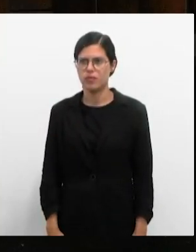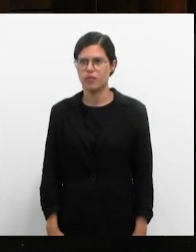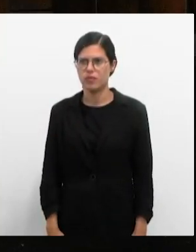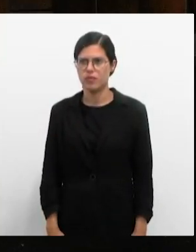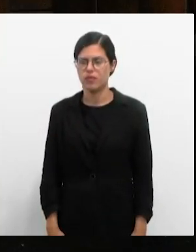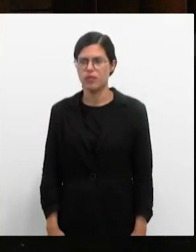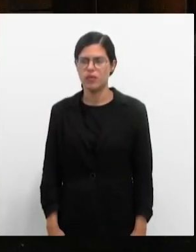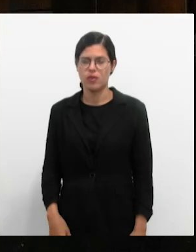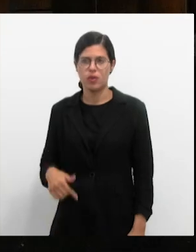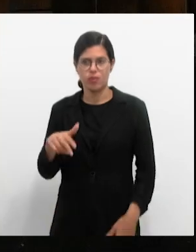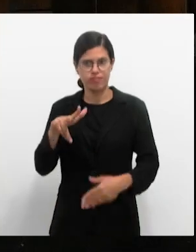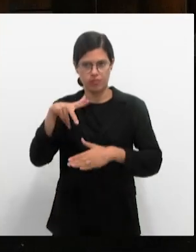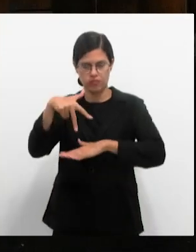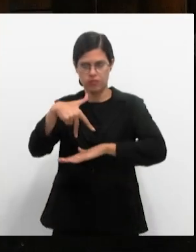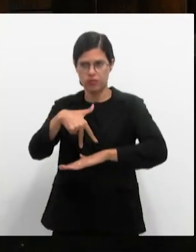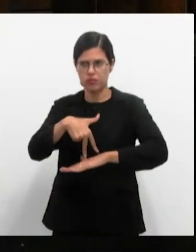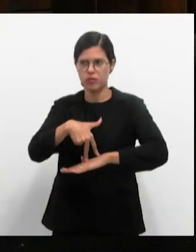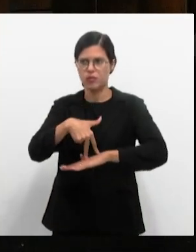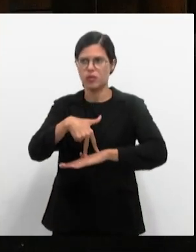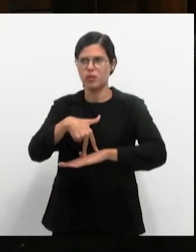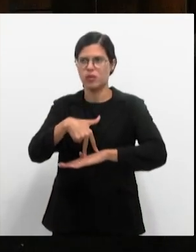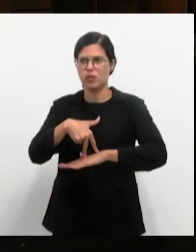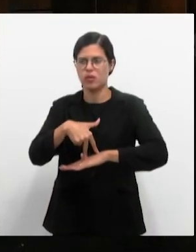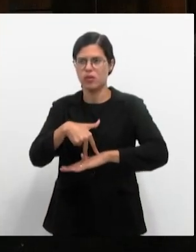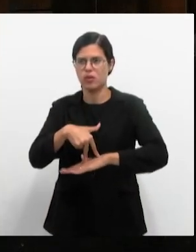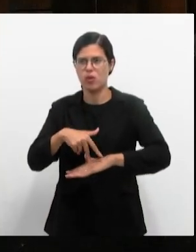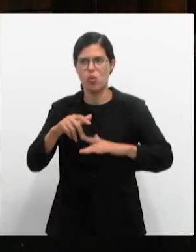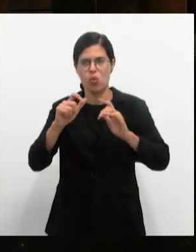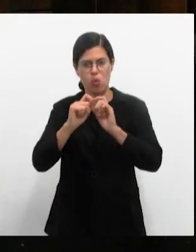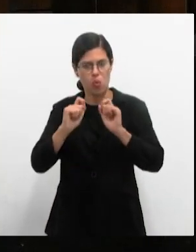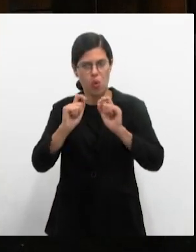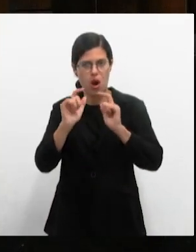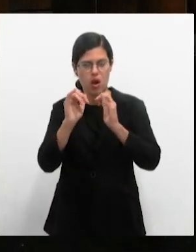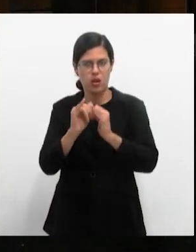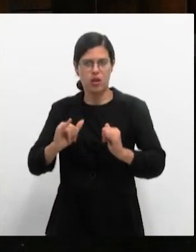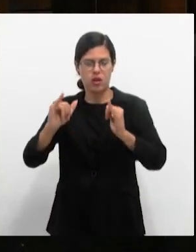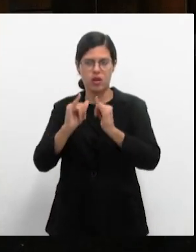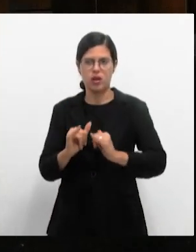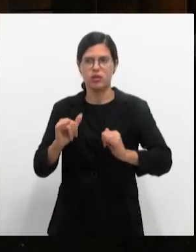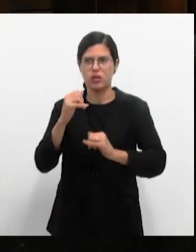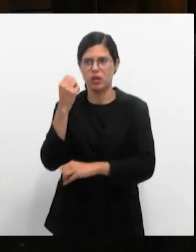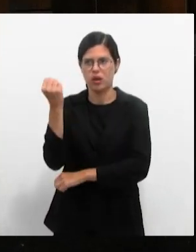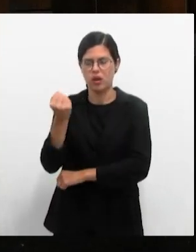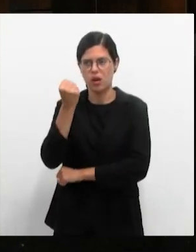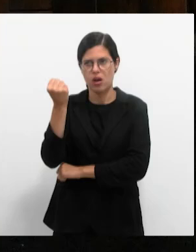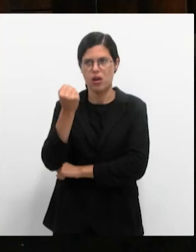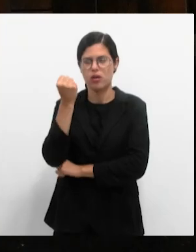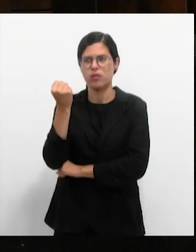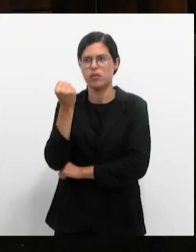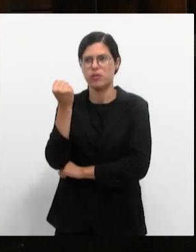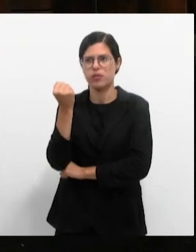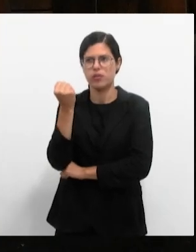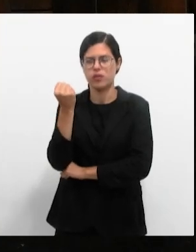essa tribuna com um alerta grave e, ao mesmo tempo, com um